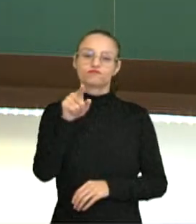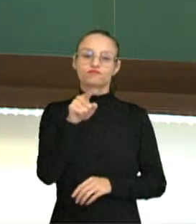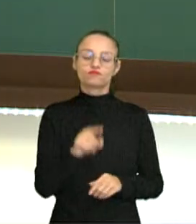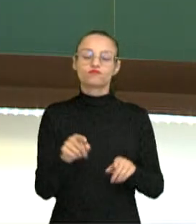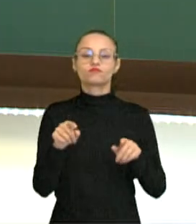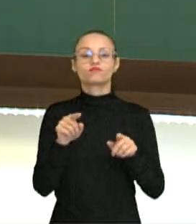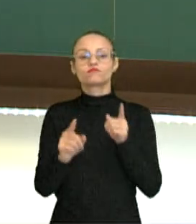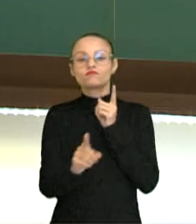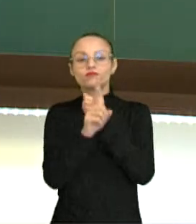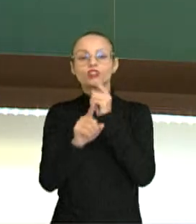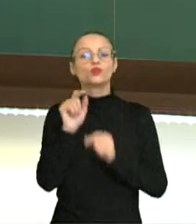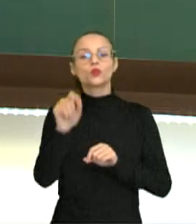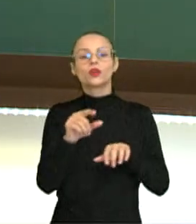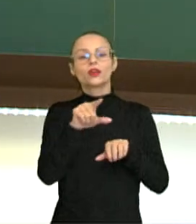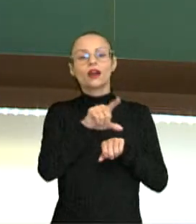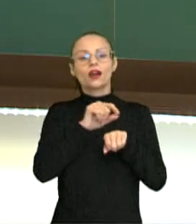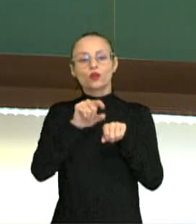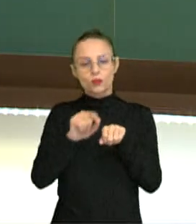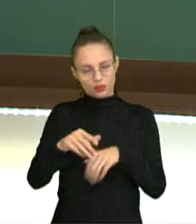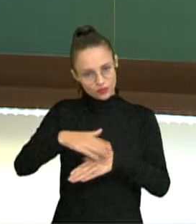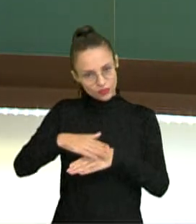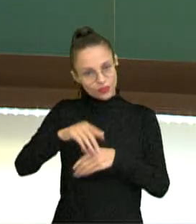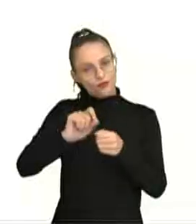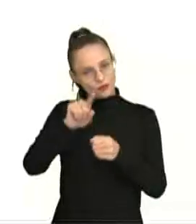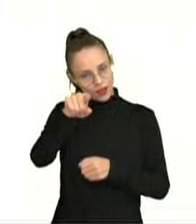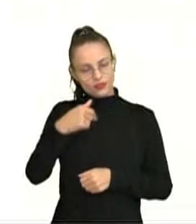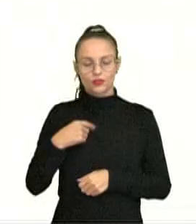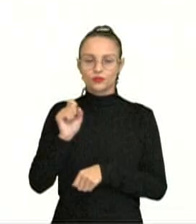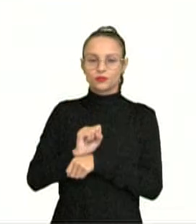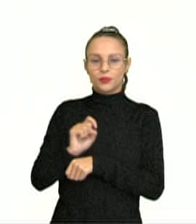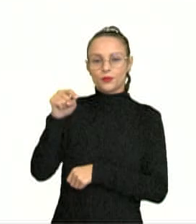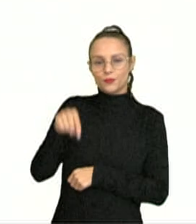esses argumentos. Faz aí, te aguardo aqui.